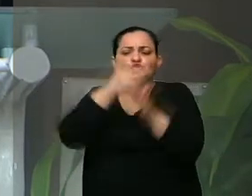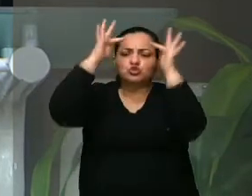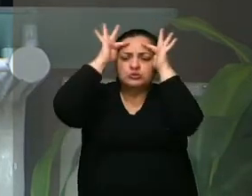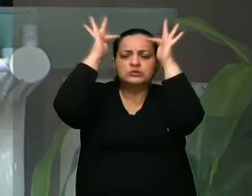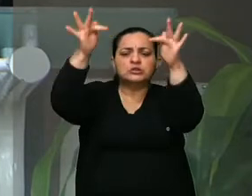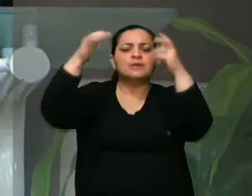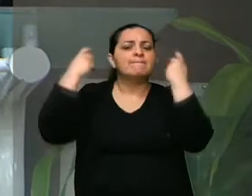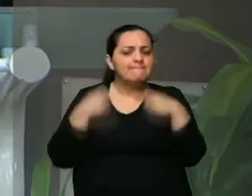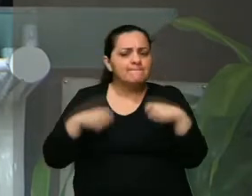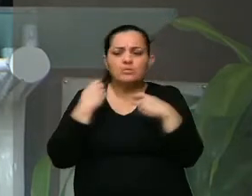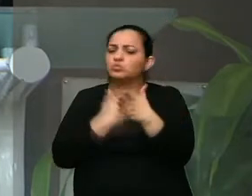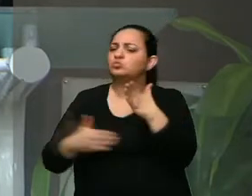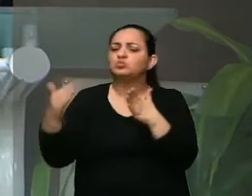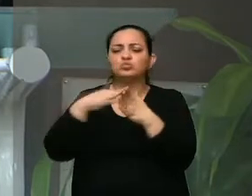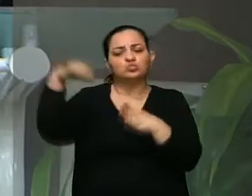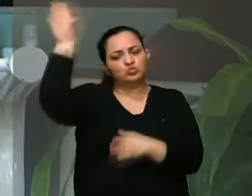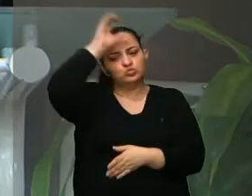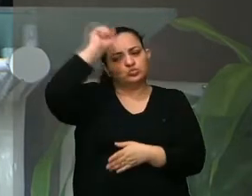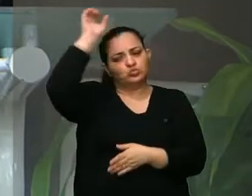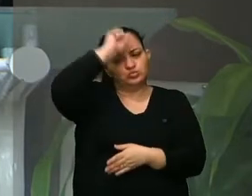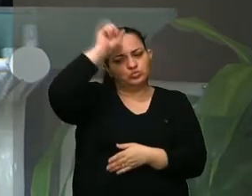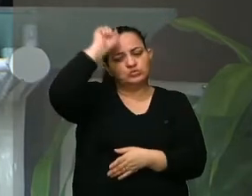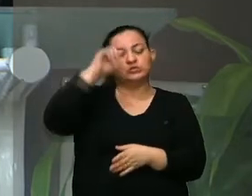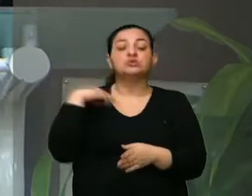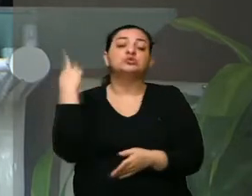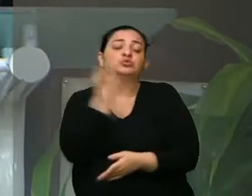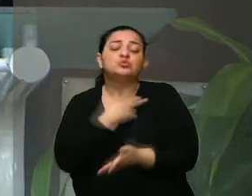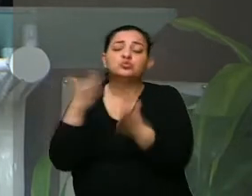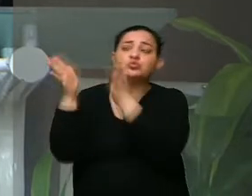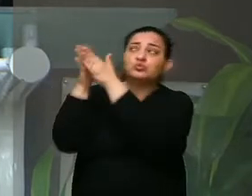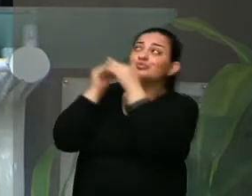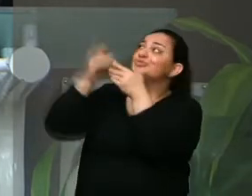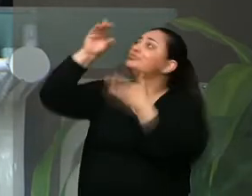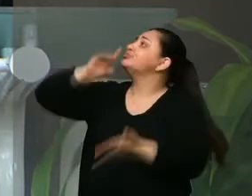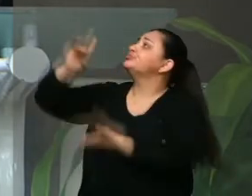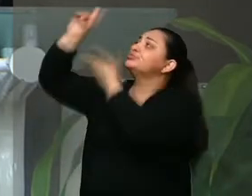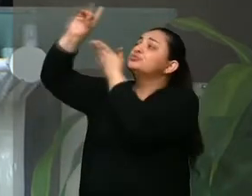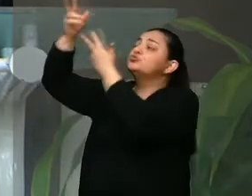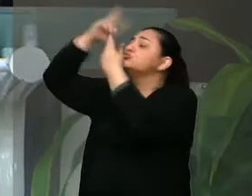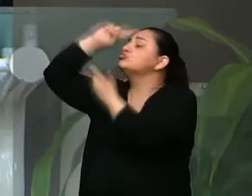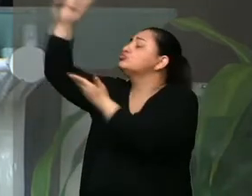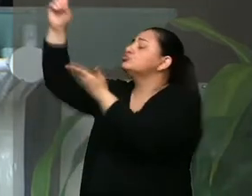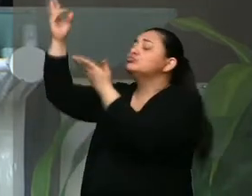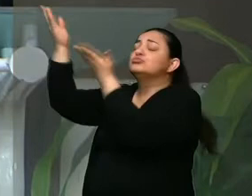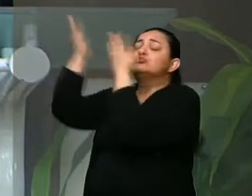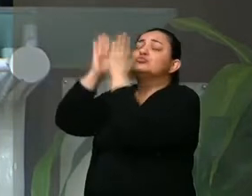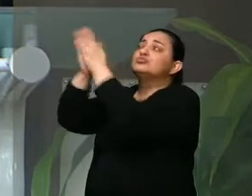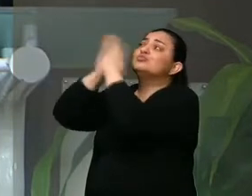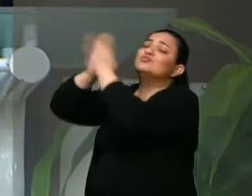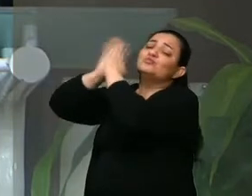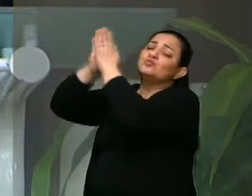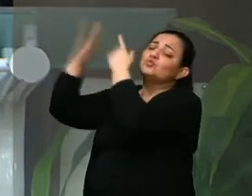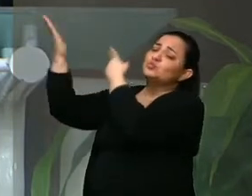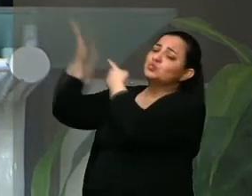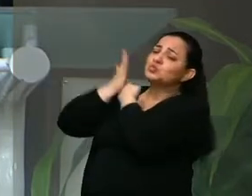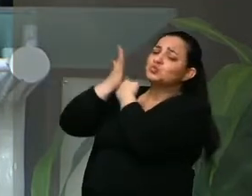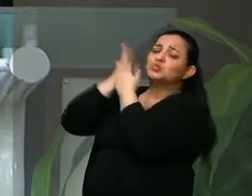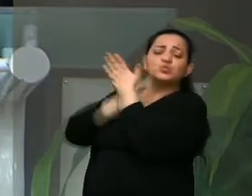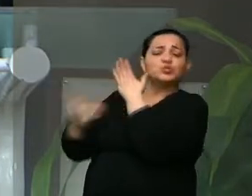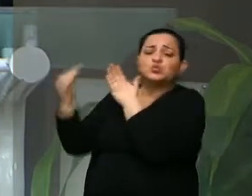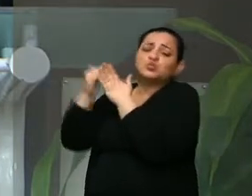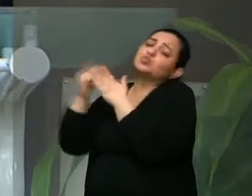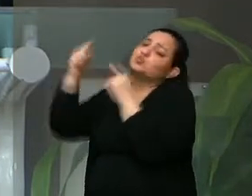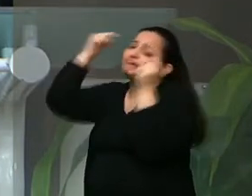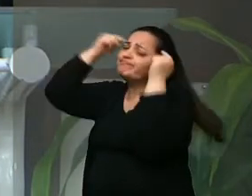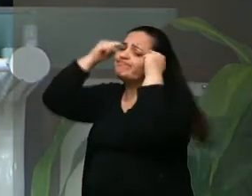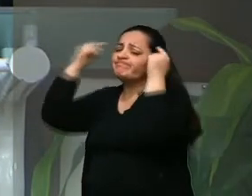aquilo que aprendemos vamos pedir a deus senhor me circuncidada de todos os